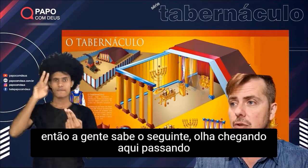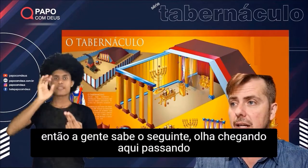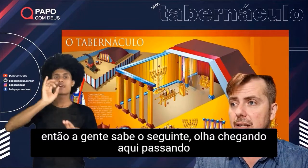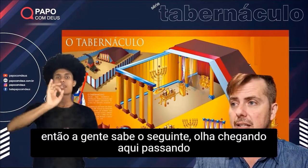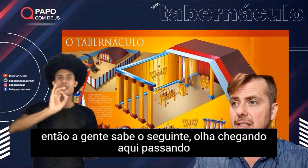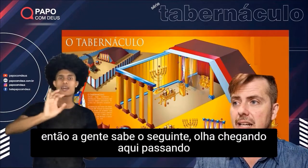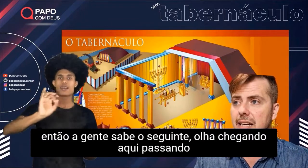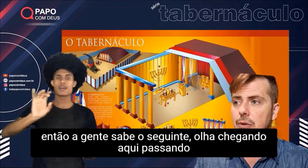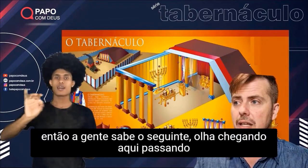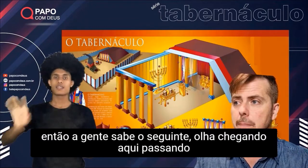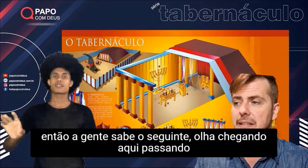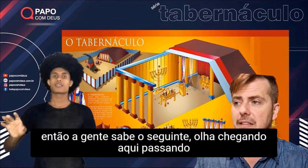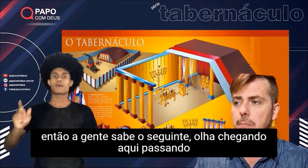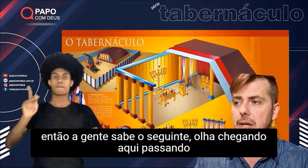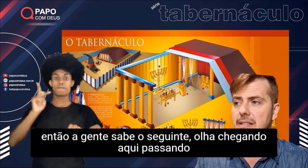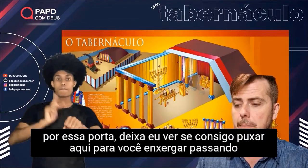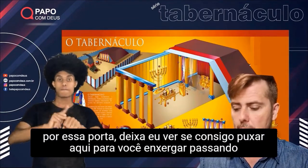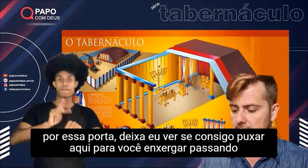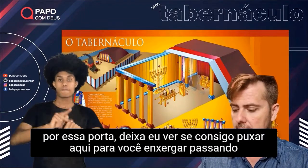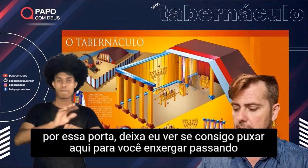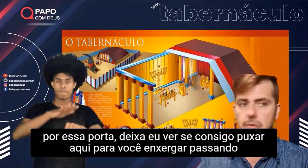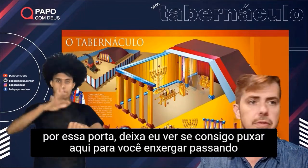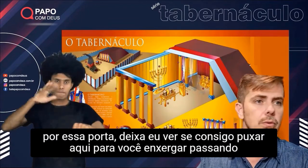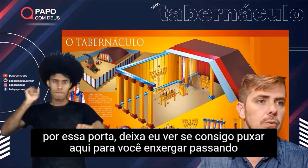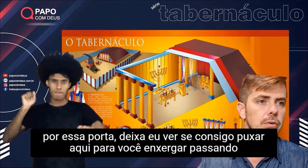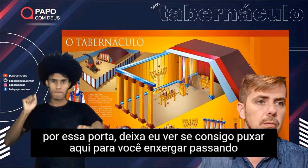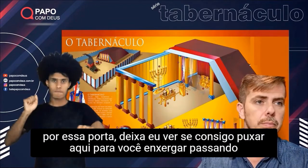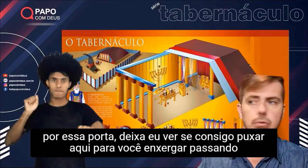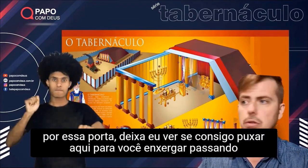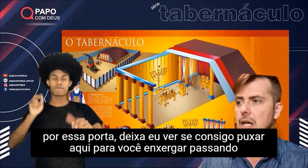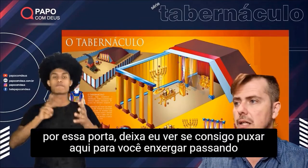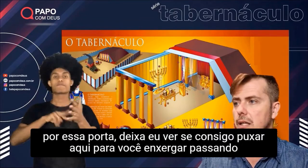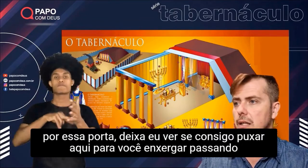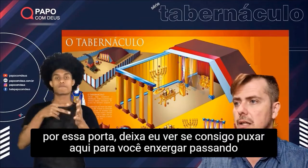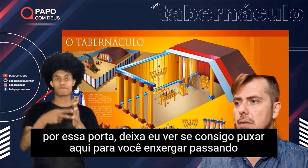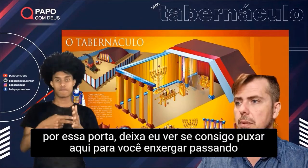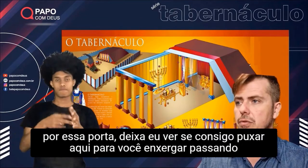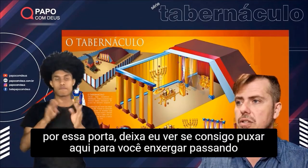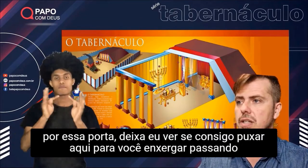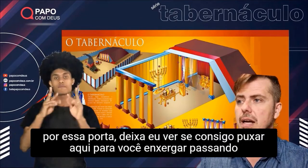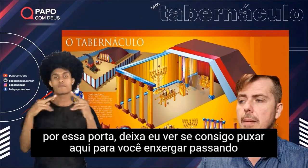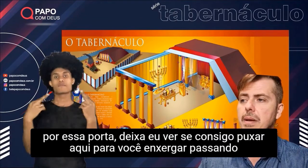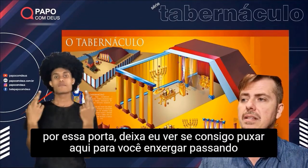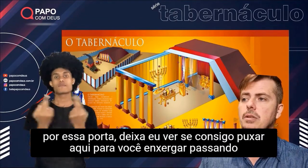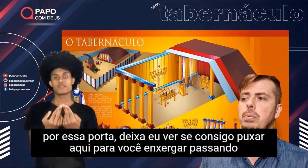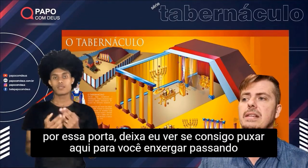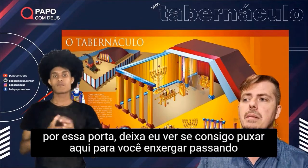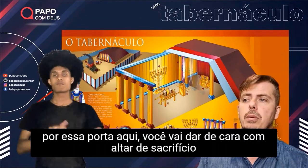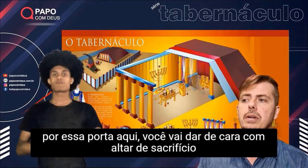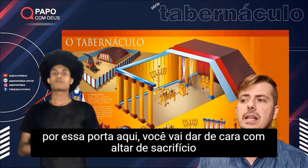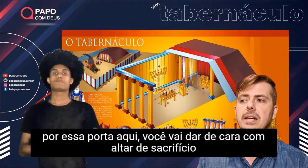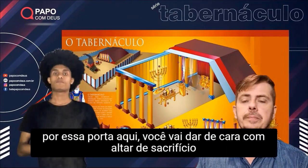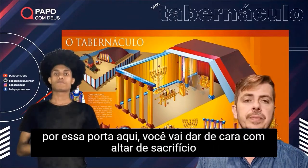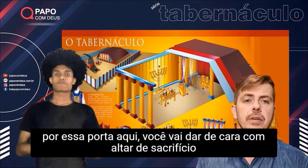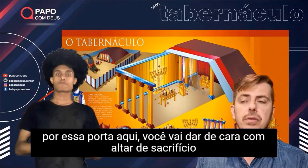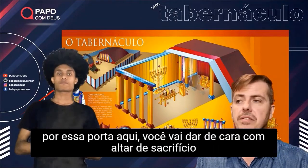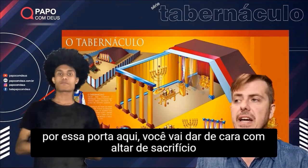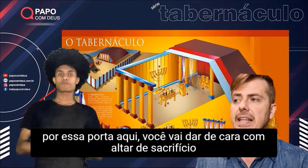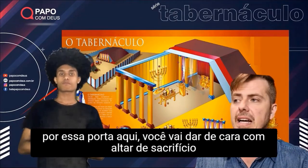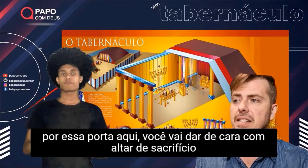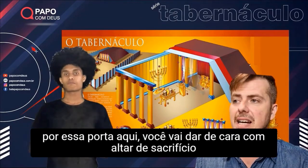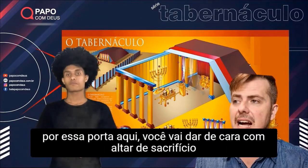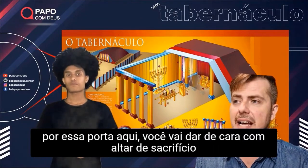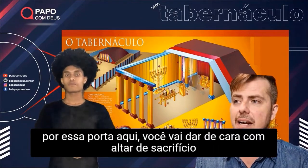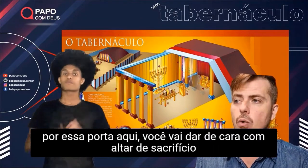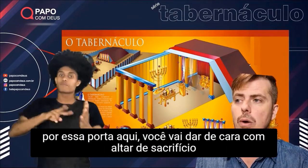sabe o seguinte, olha, chegando aqui, passando por essa porta, deixa eu ver se eu consigo puxar aqui, para você enxergar. Passando por essa porta aqui, você